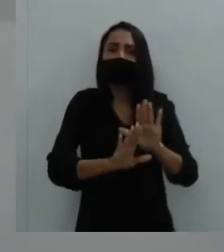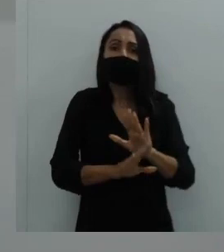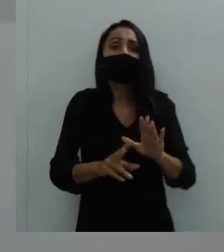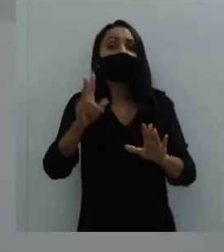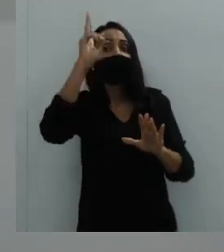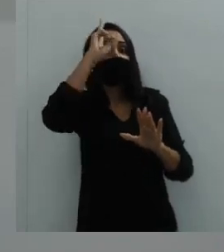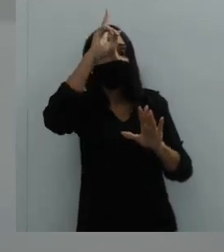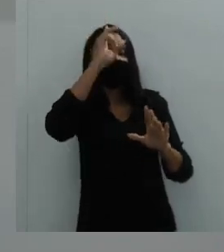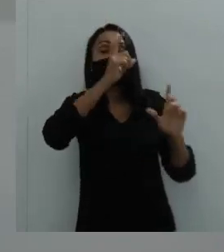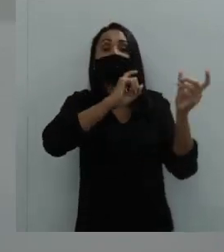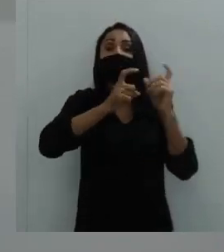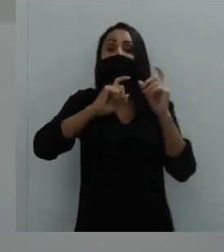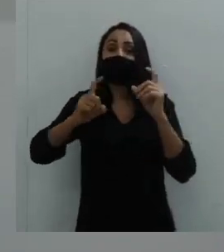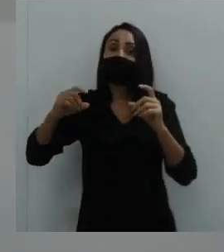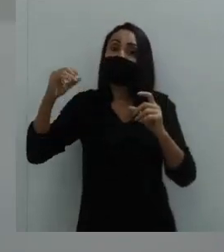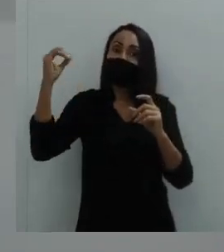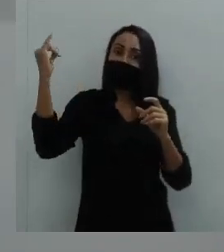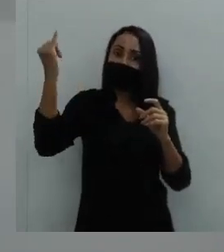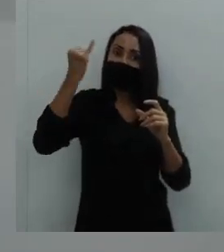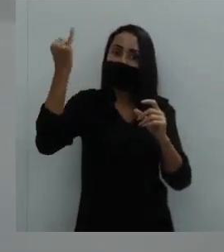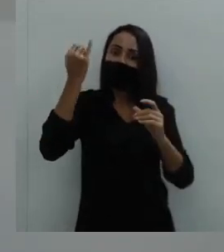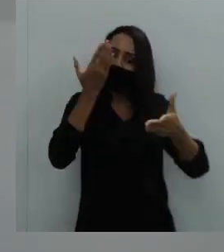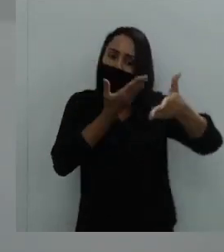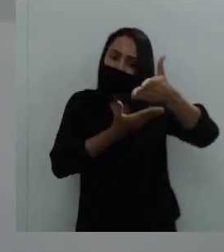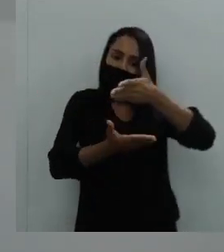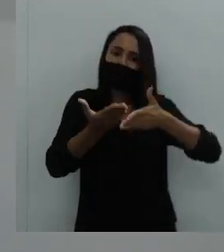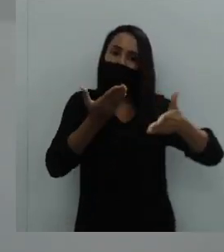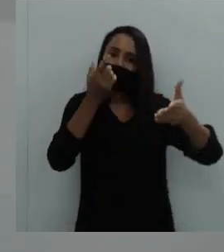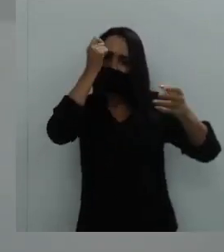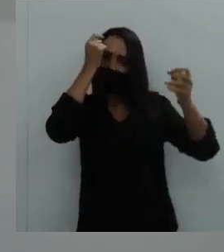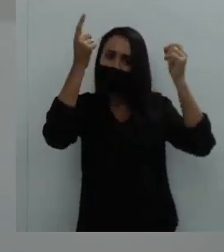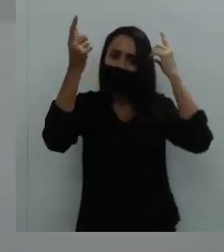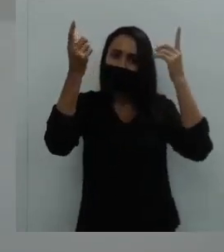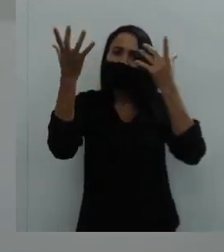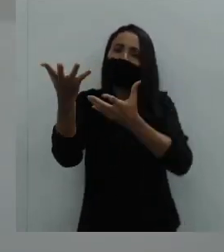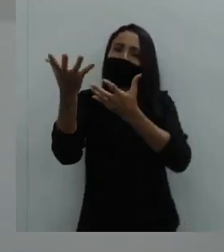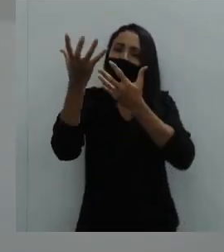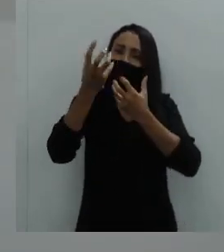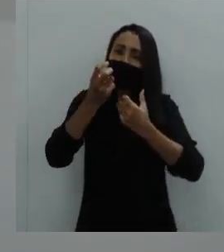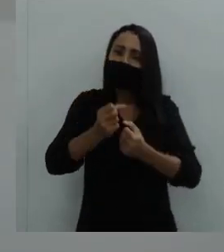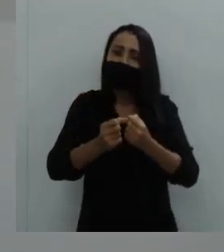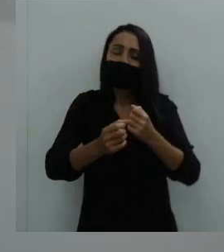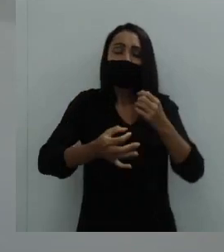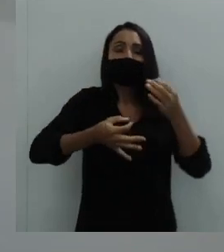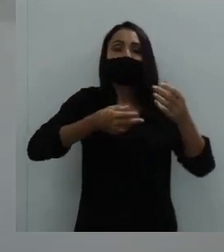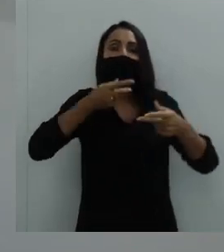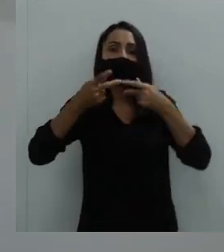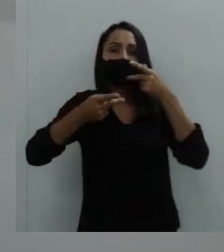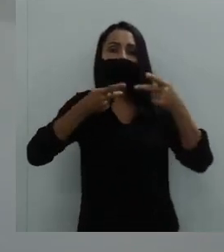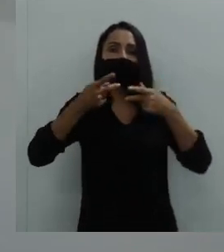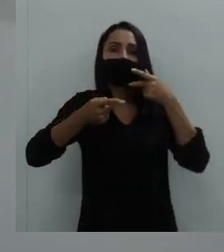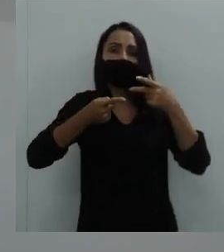o debate é importante, a troca de ideias e aceitar o argumento do outro e o